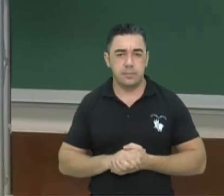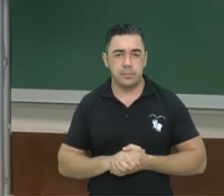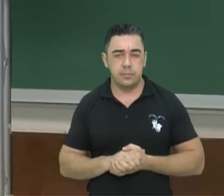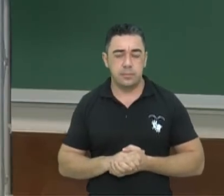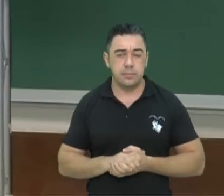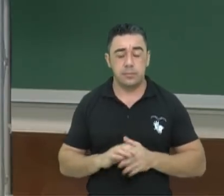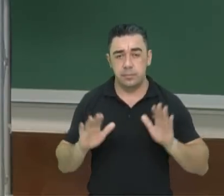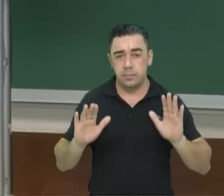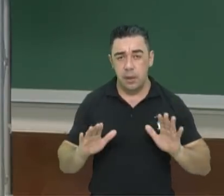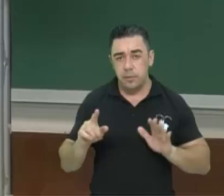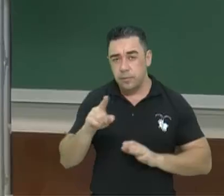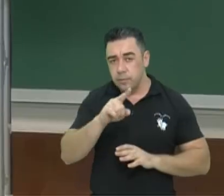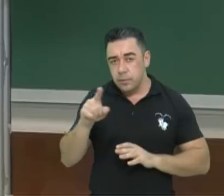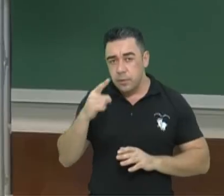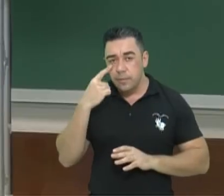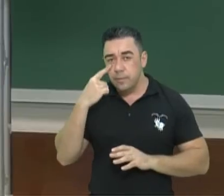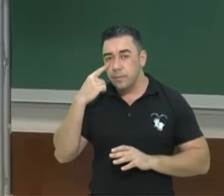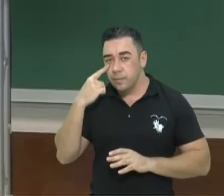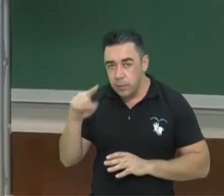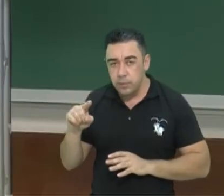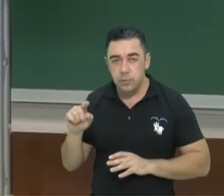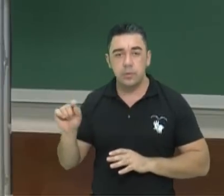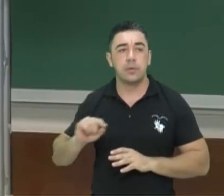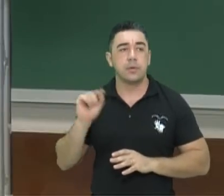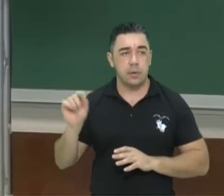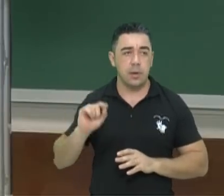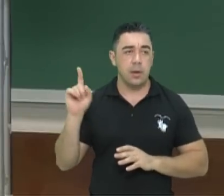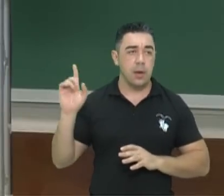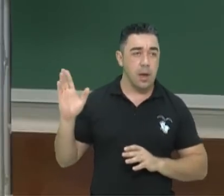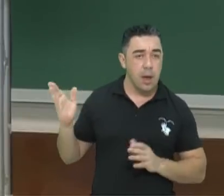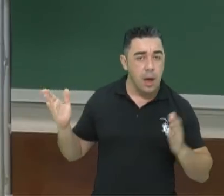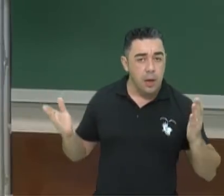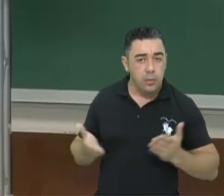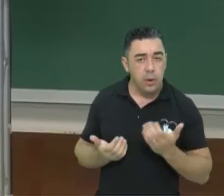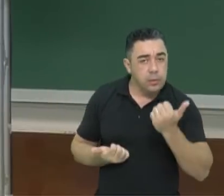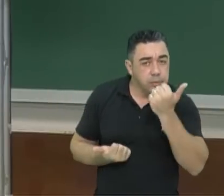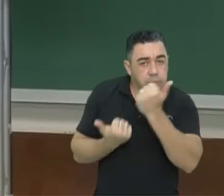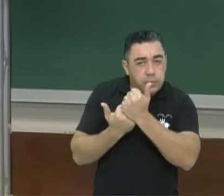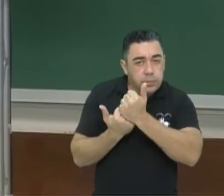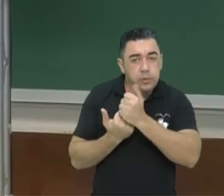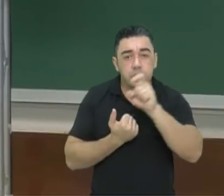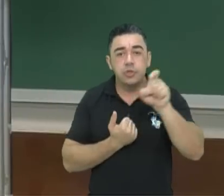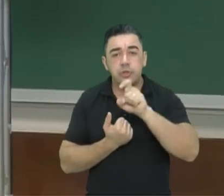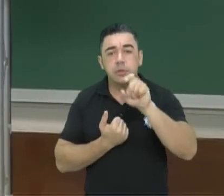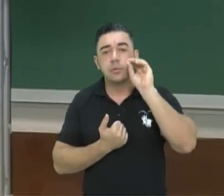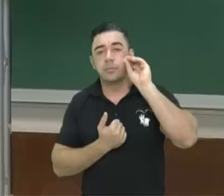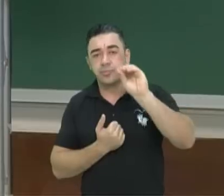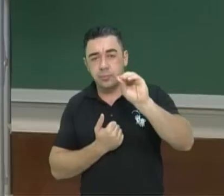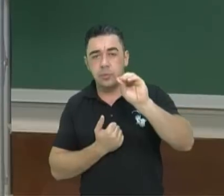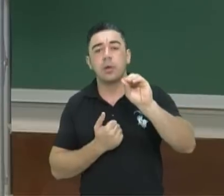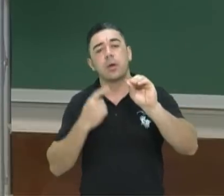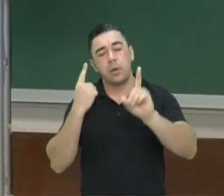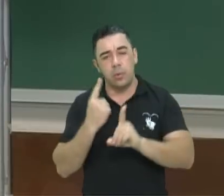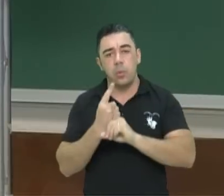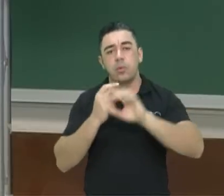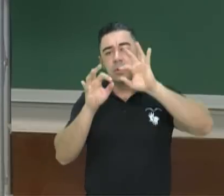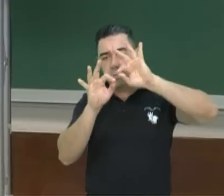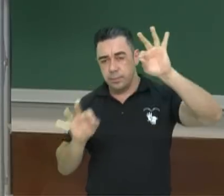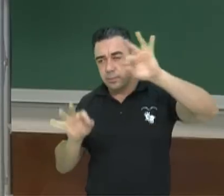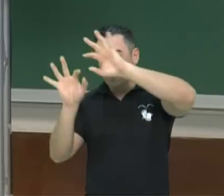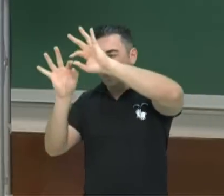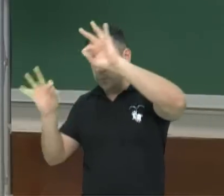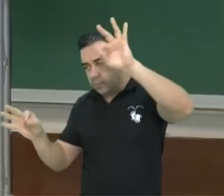Porém, você observe que, então, eu vou agora substituir lá o x de acordo